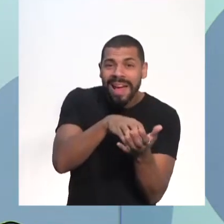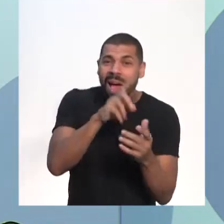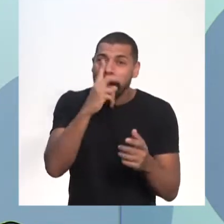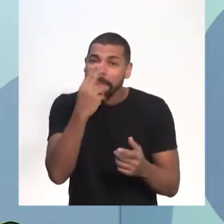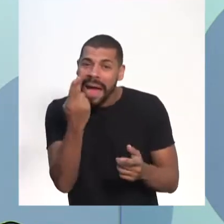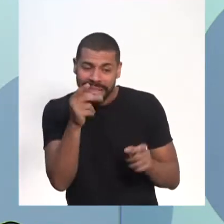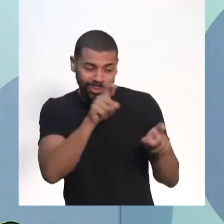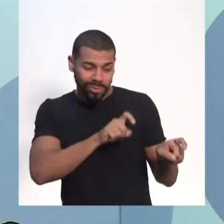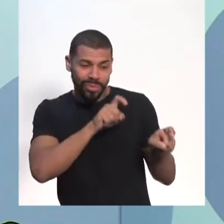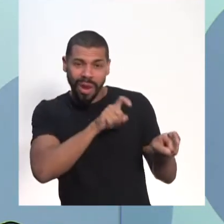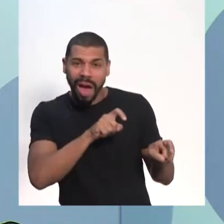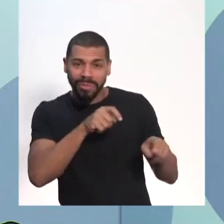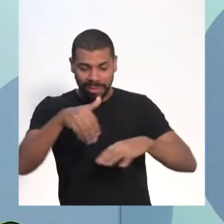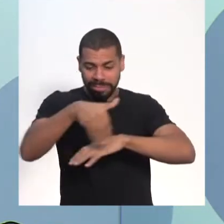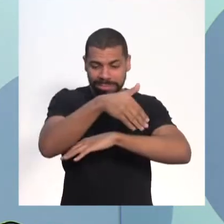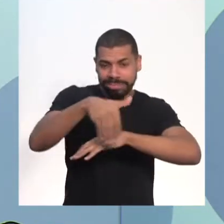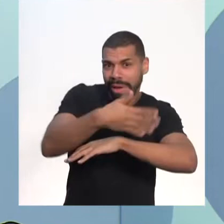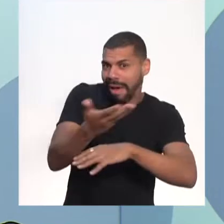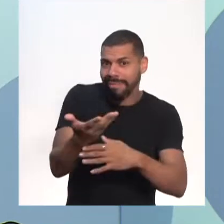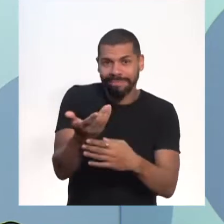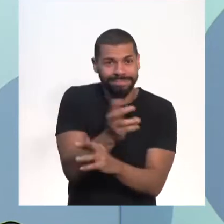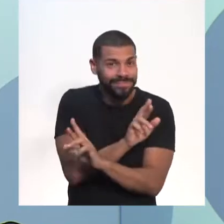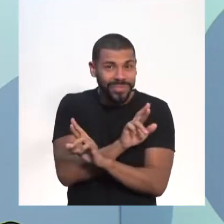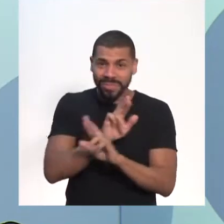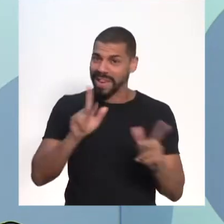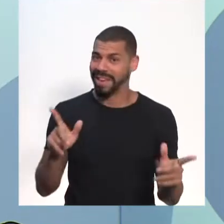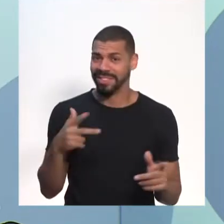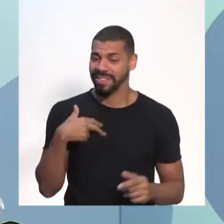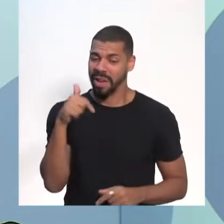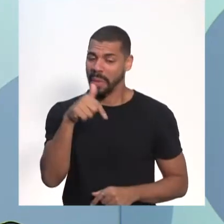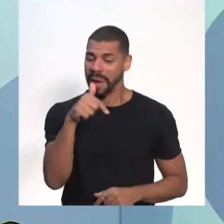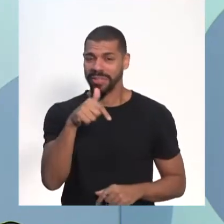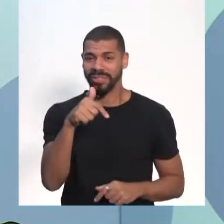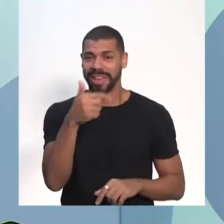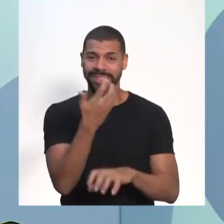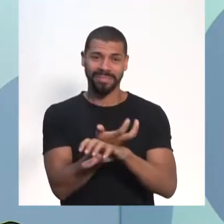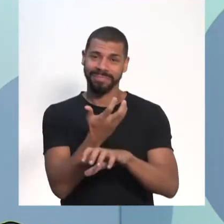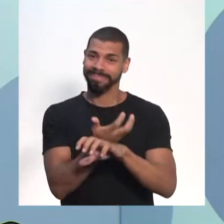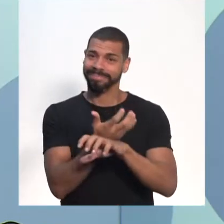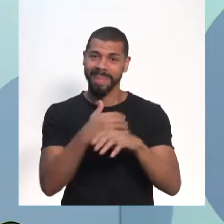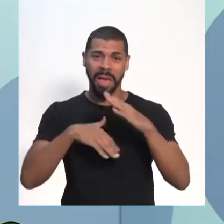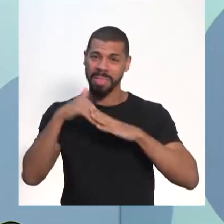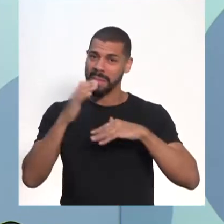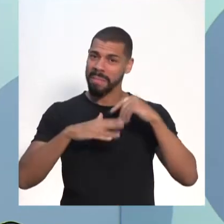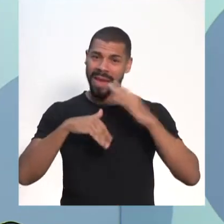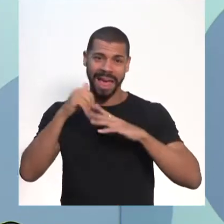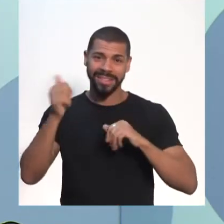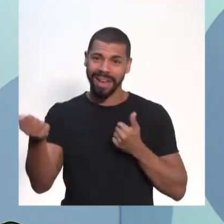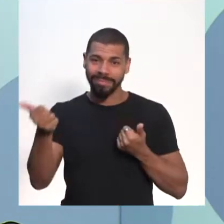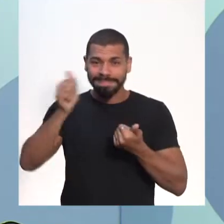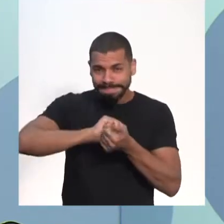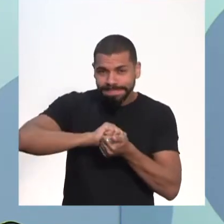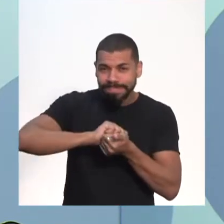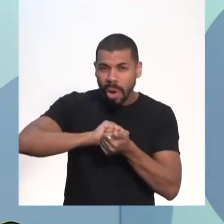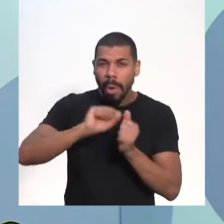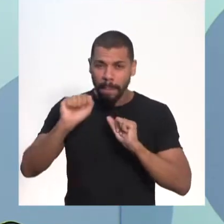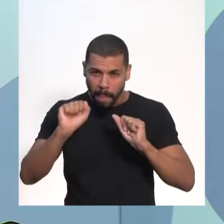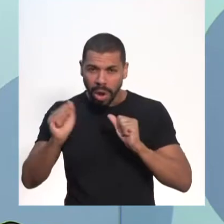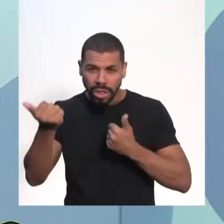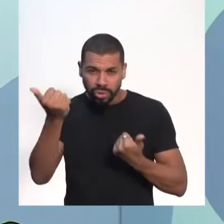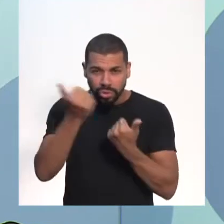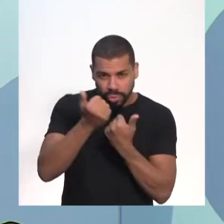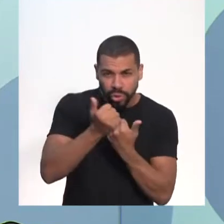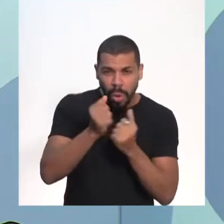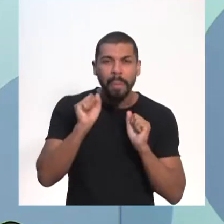do que urbana, digamos assim. Então, acho que nessa região não cabe essa habilidade. Eu prefiro essa, que atenda mais o contexto aqui